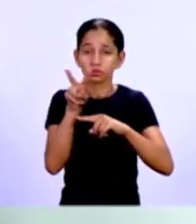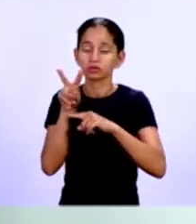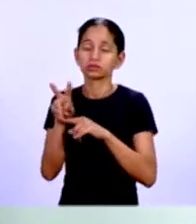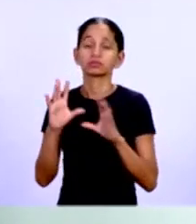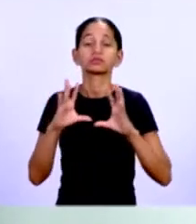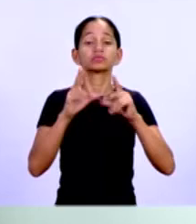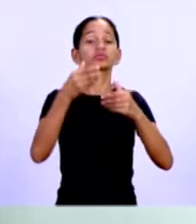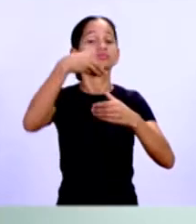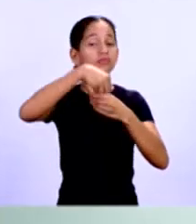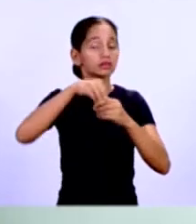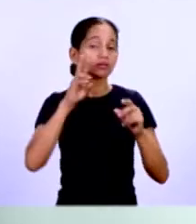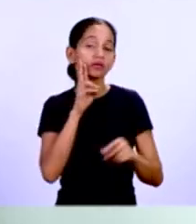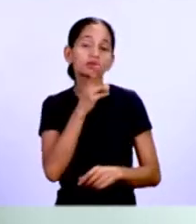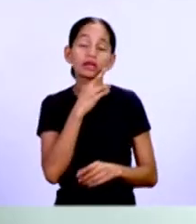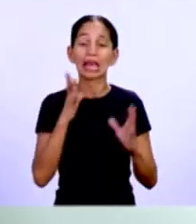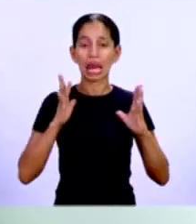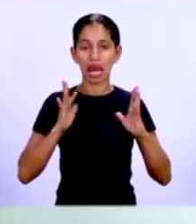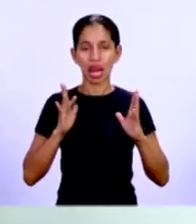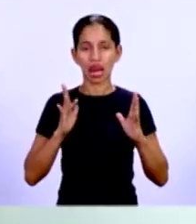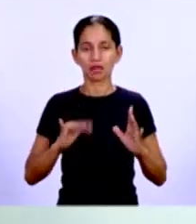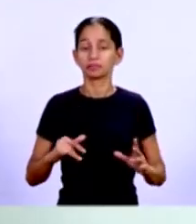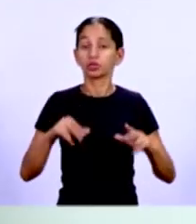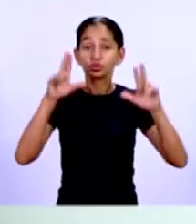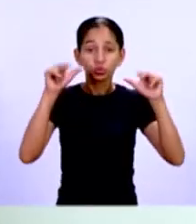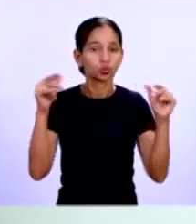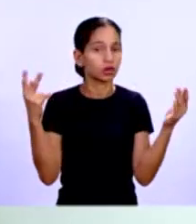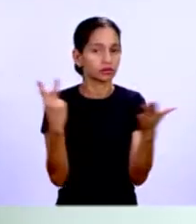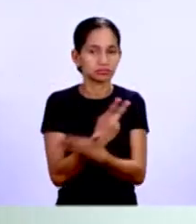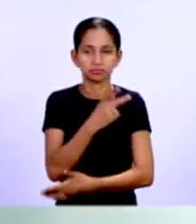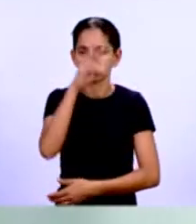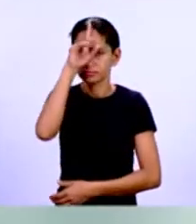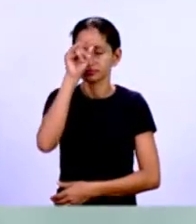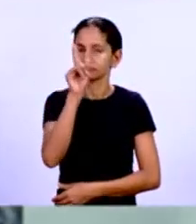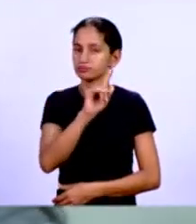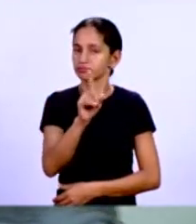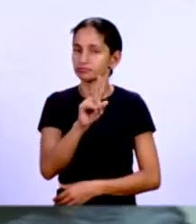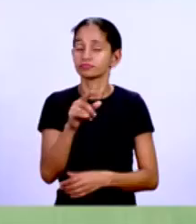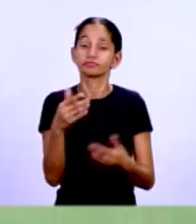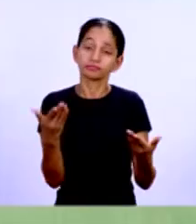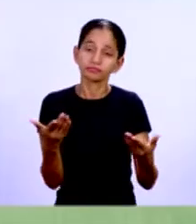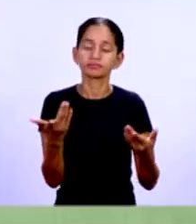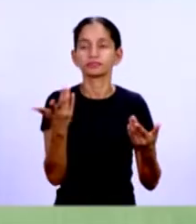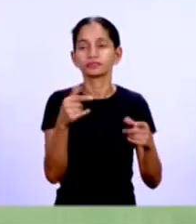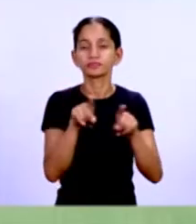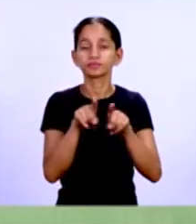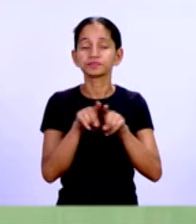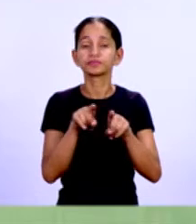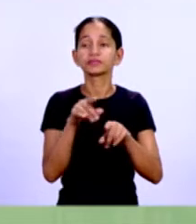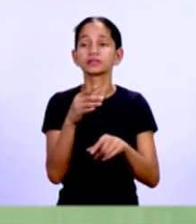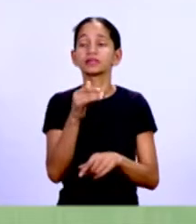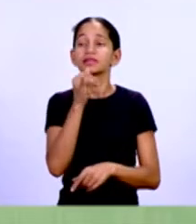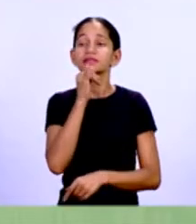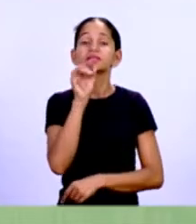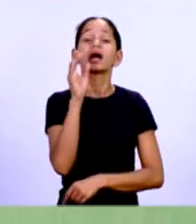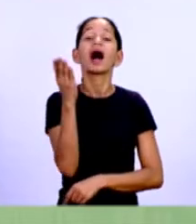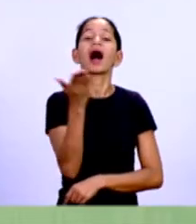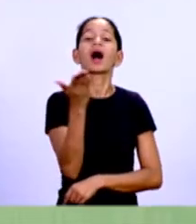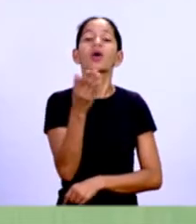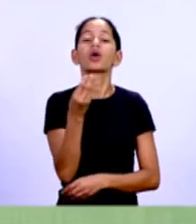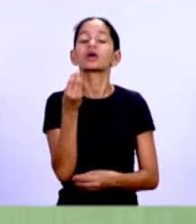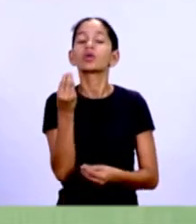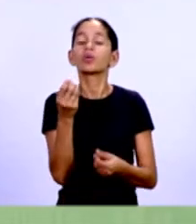vão deixar a sua empresa mais limpa para que isso não aconteça. Além disso, a gente vem aqui a parte da